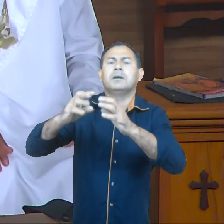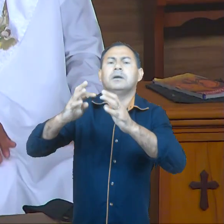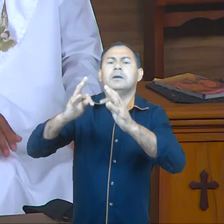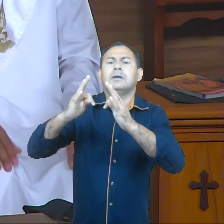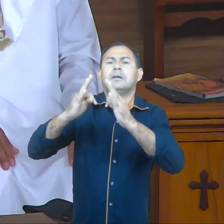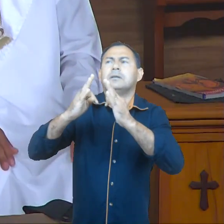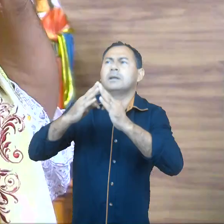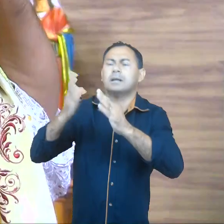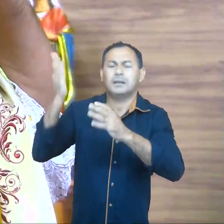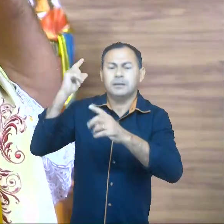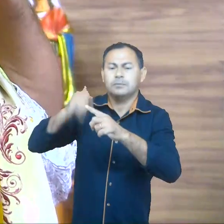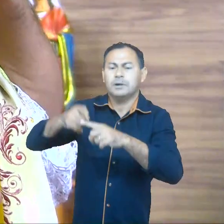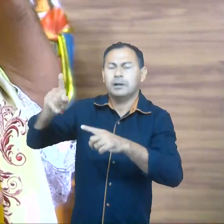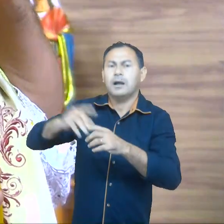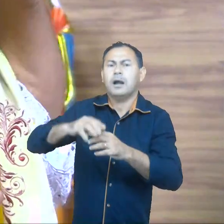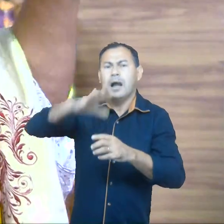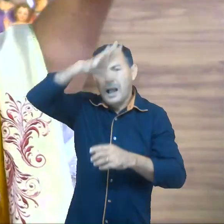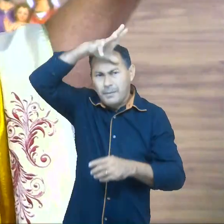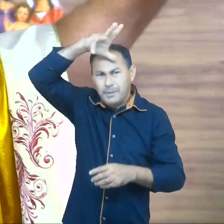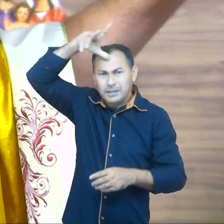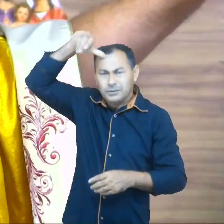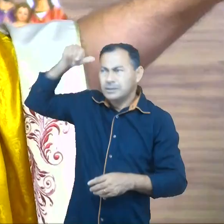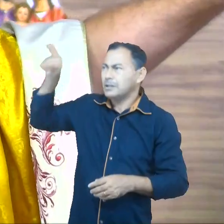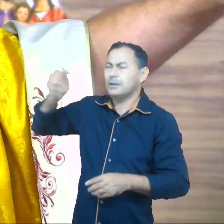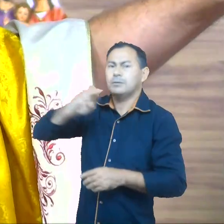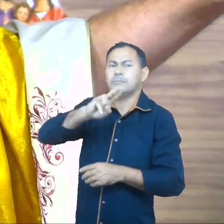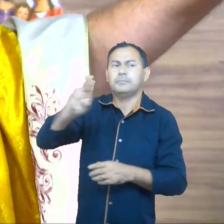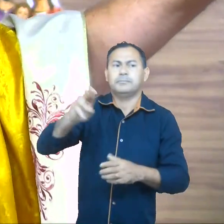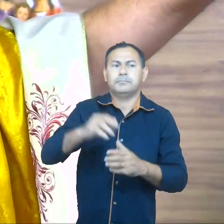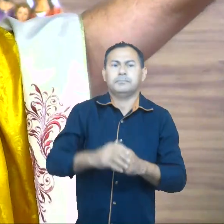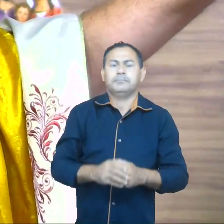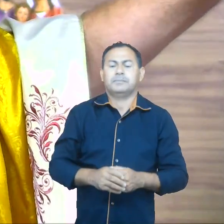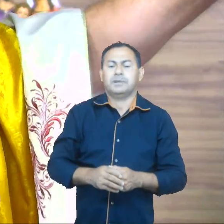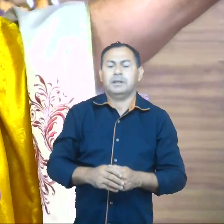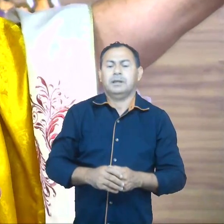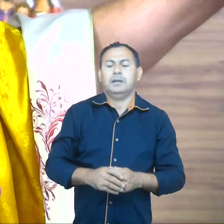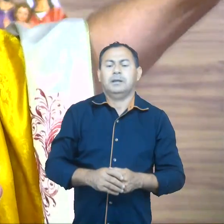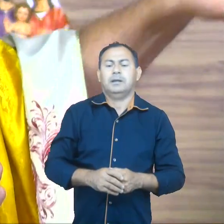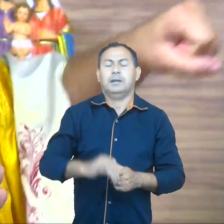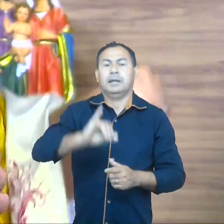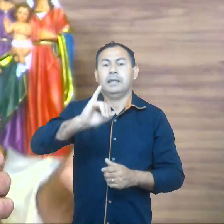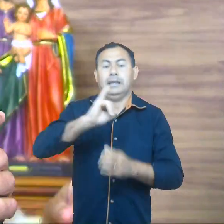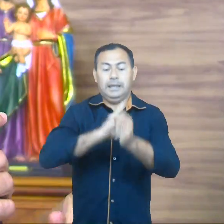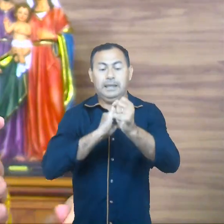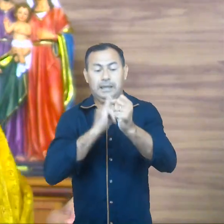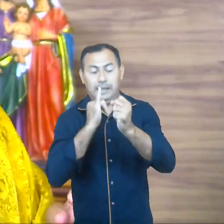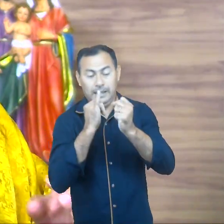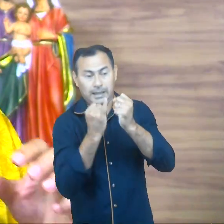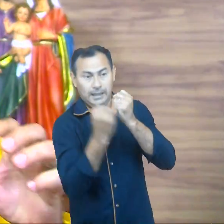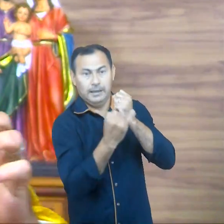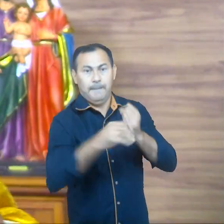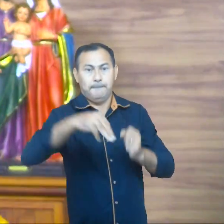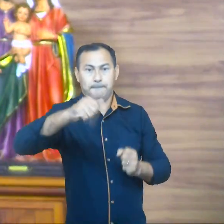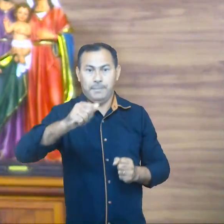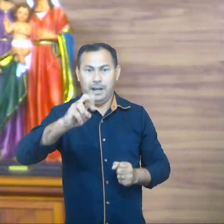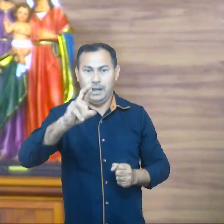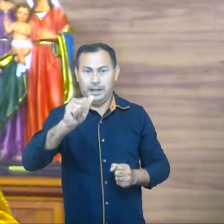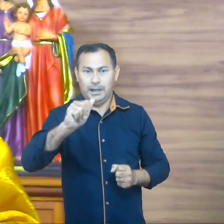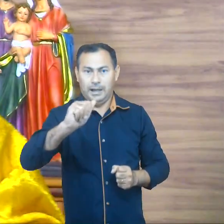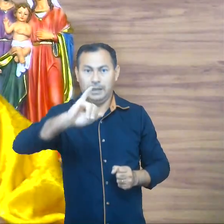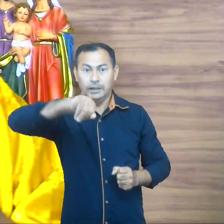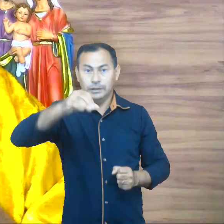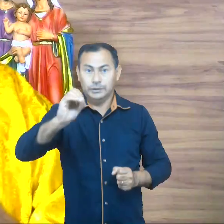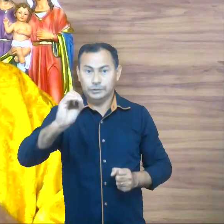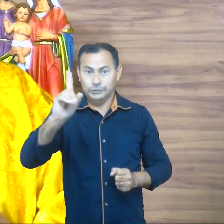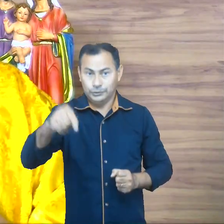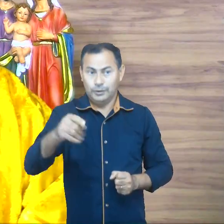foi para Amazonas, como chama aquela ilha? Ilha de Marajó. Então ele foi para a ilha de